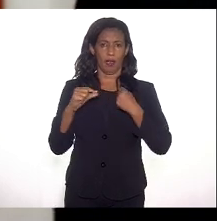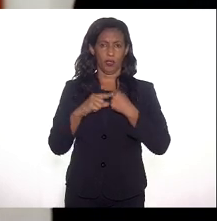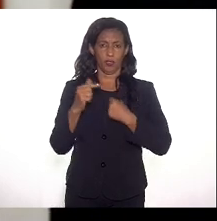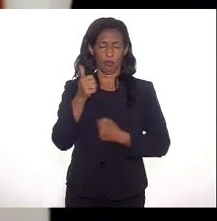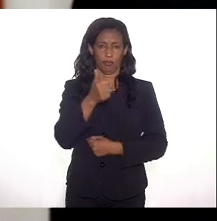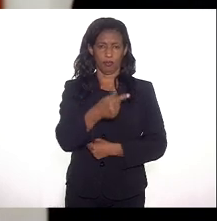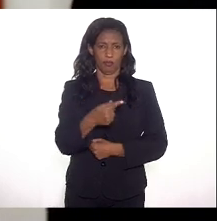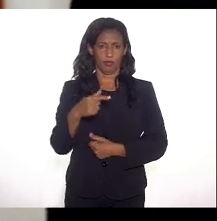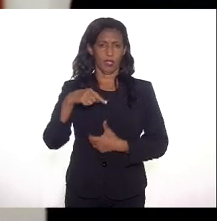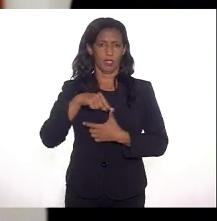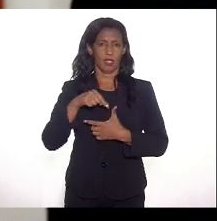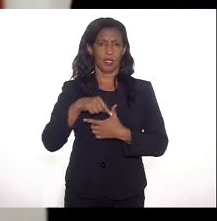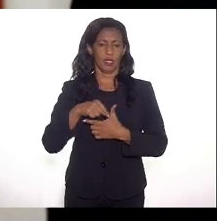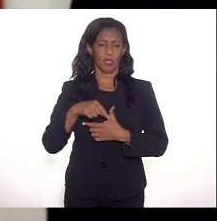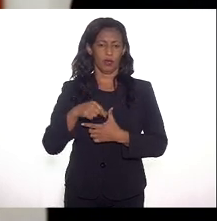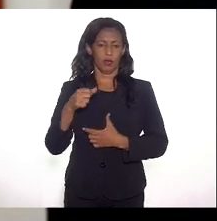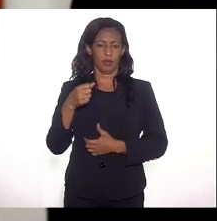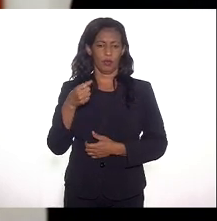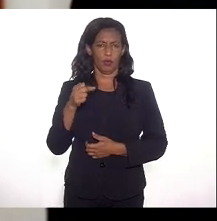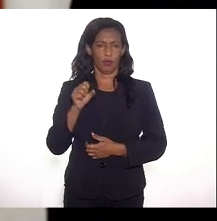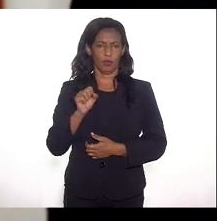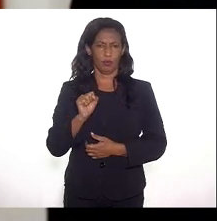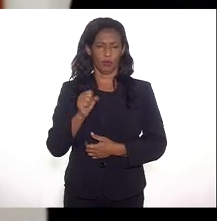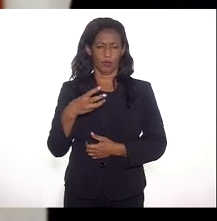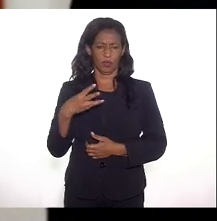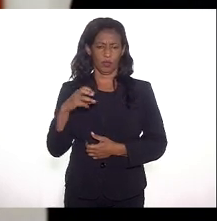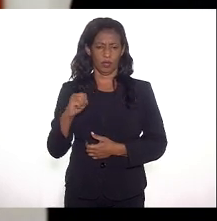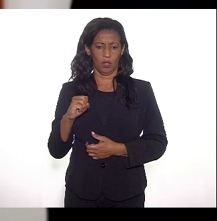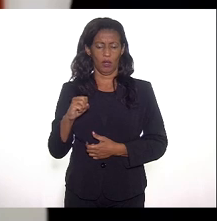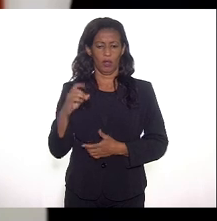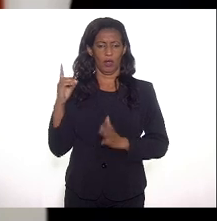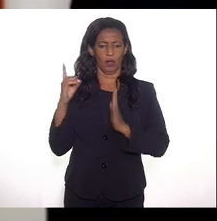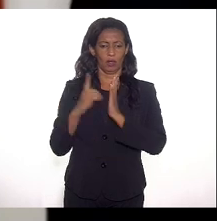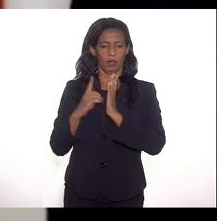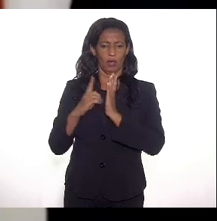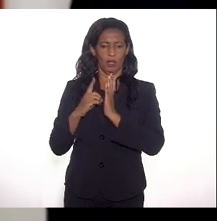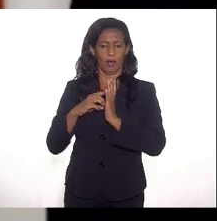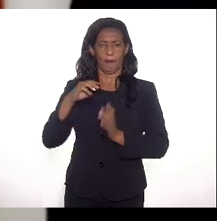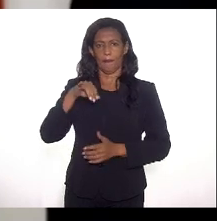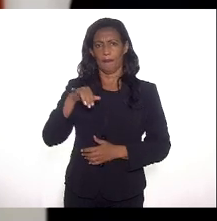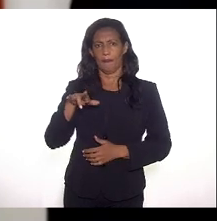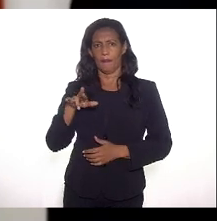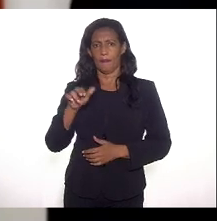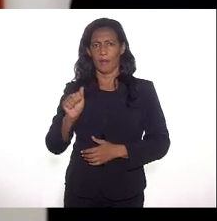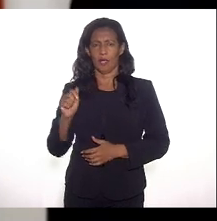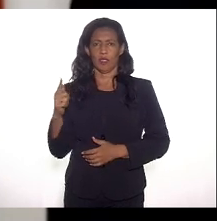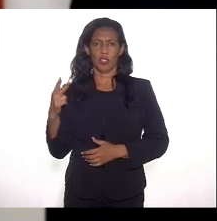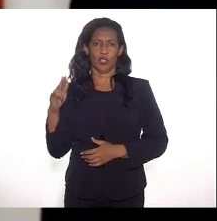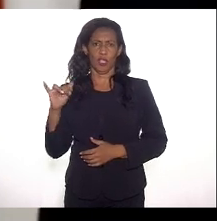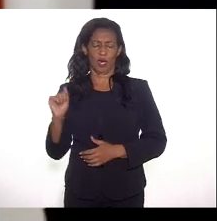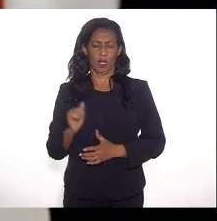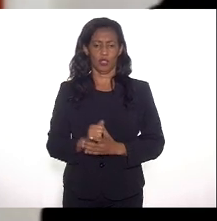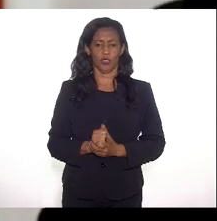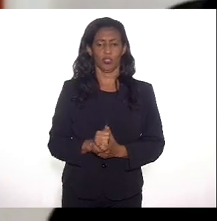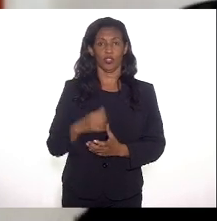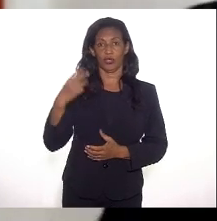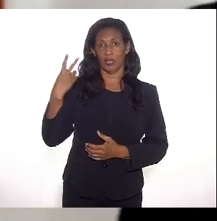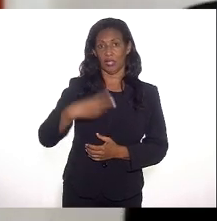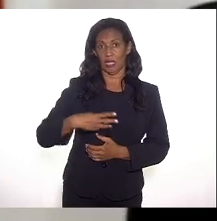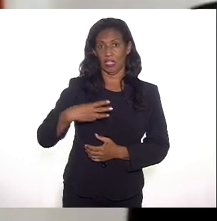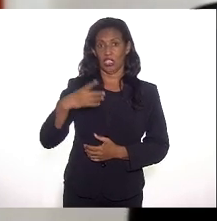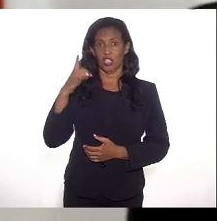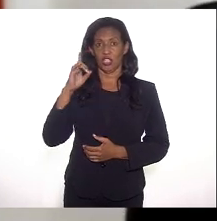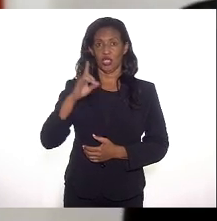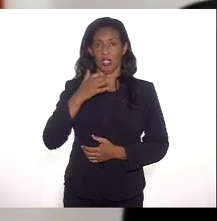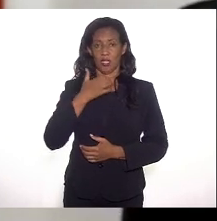inciso 39 do regulamento do ICMS, decreto do Estado de Minas Gerais 43.080, de 13 de dezembro de 2002, com